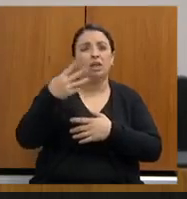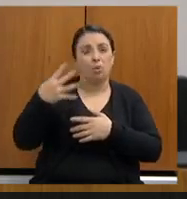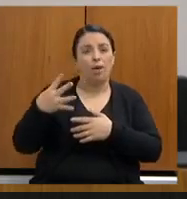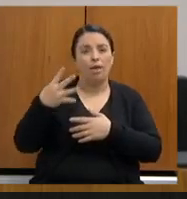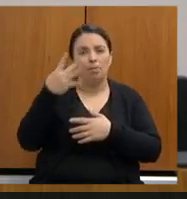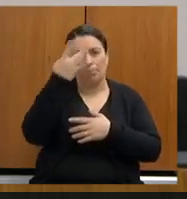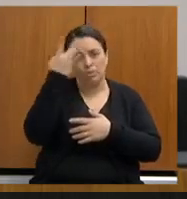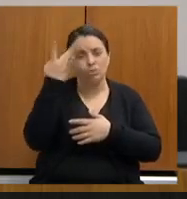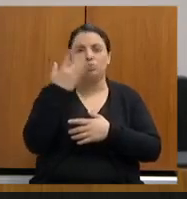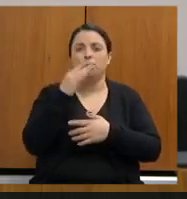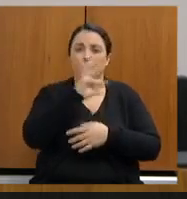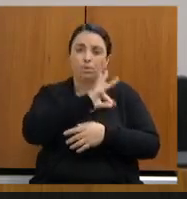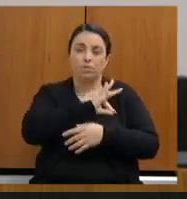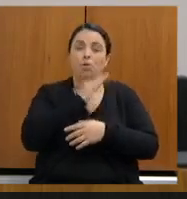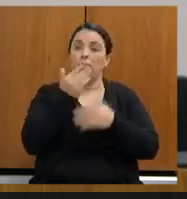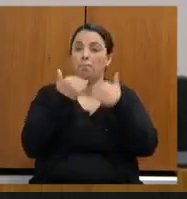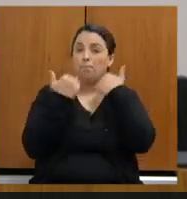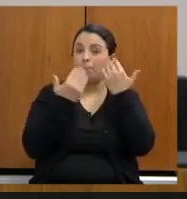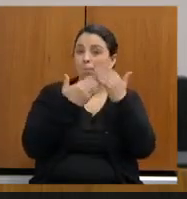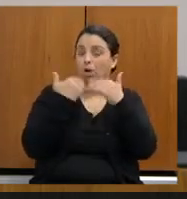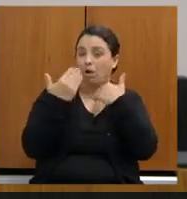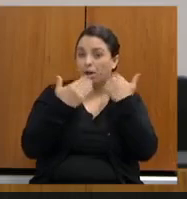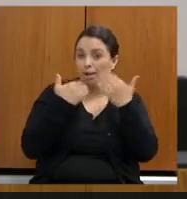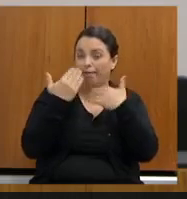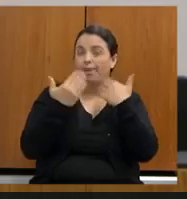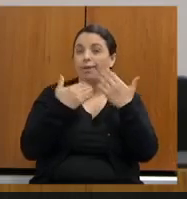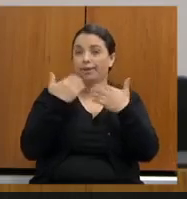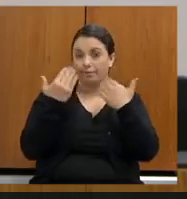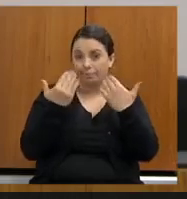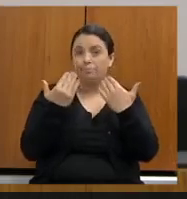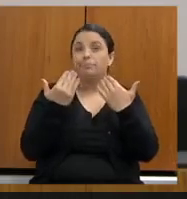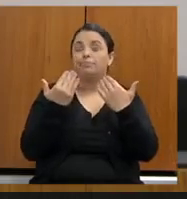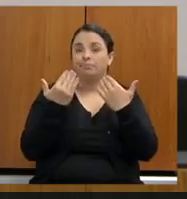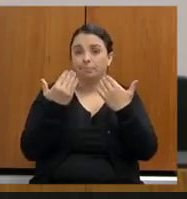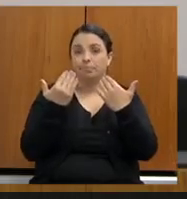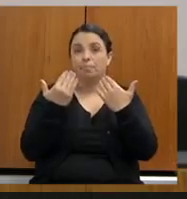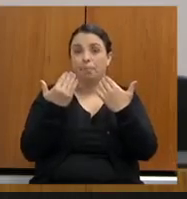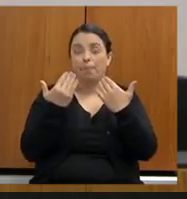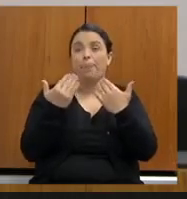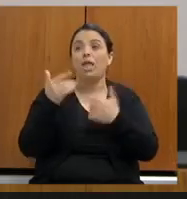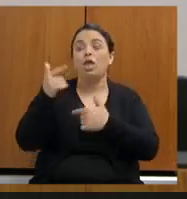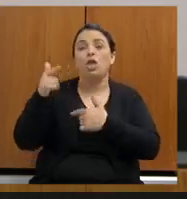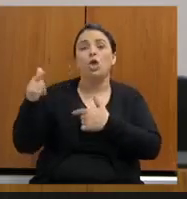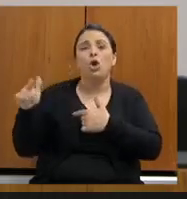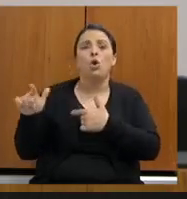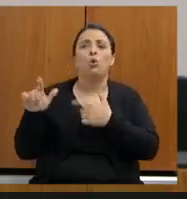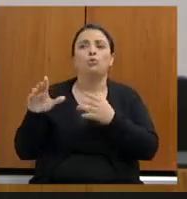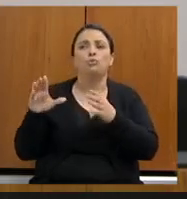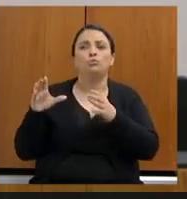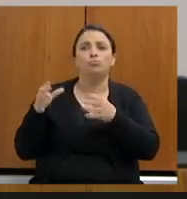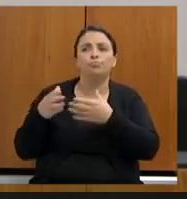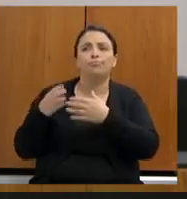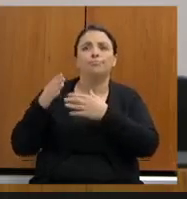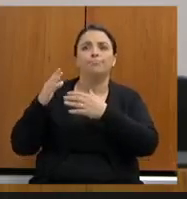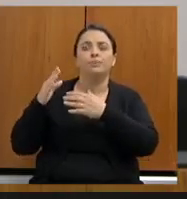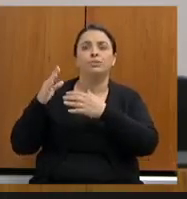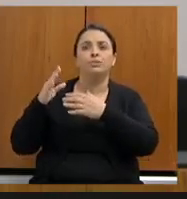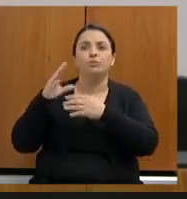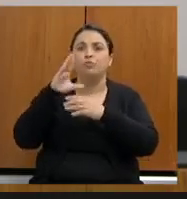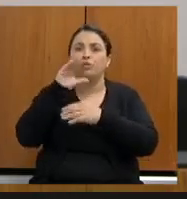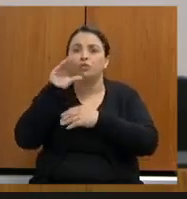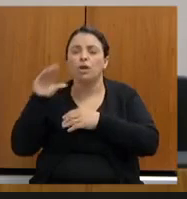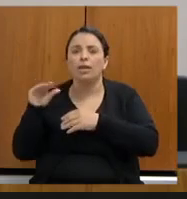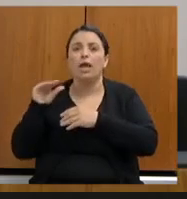combatentes policiais militares é coisa que nenhuma outra categoria de servidor